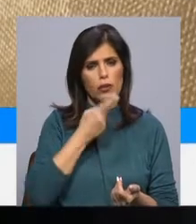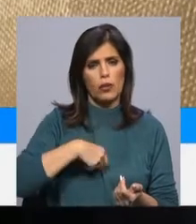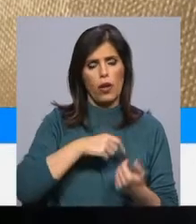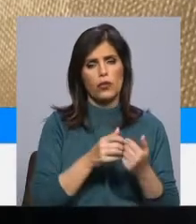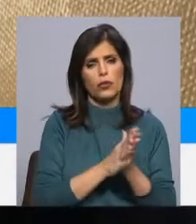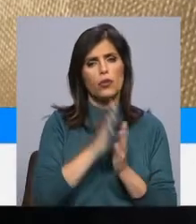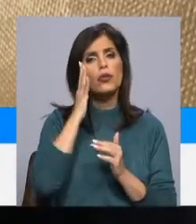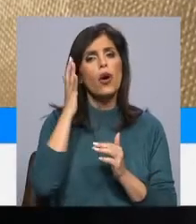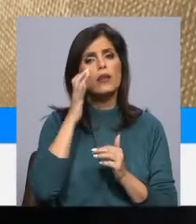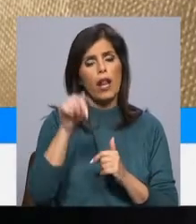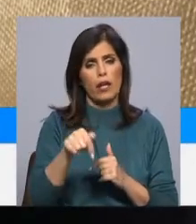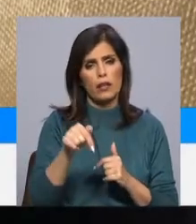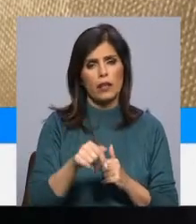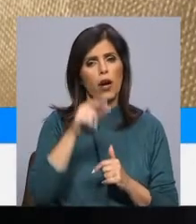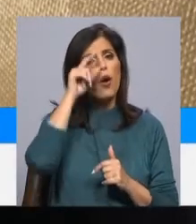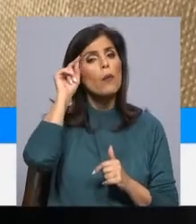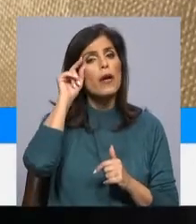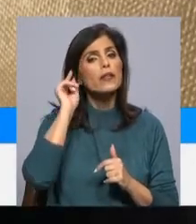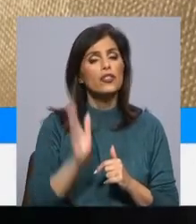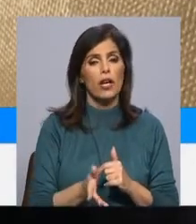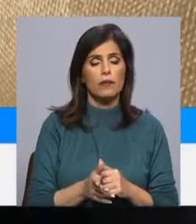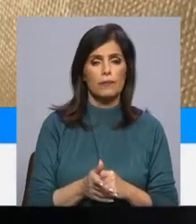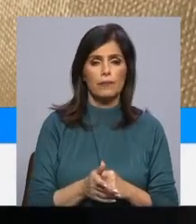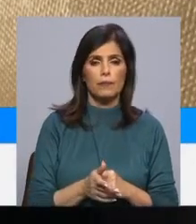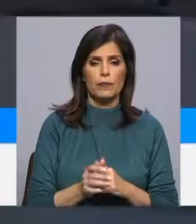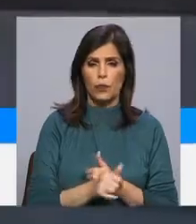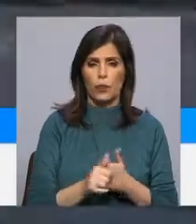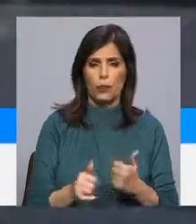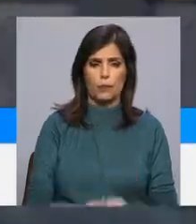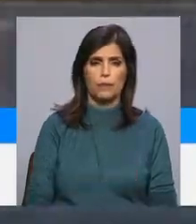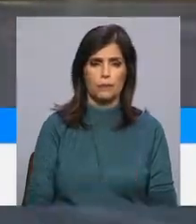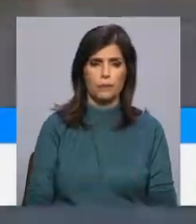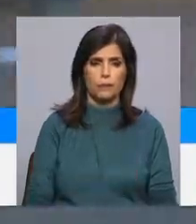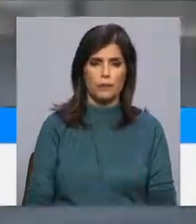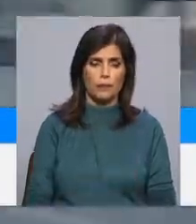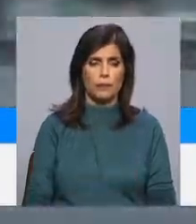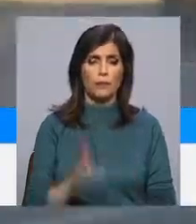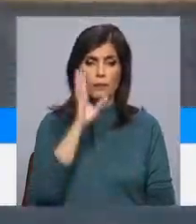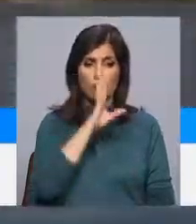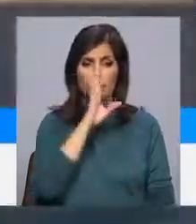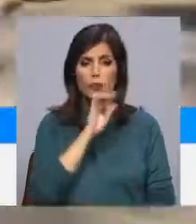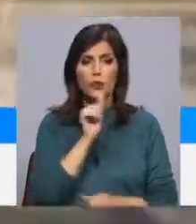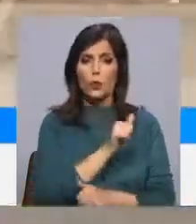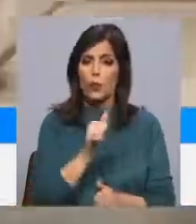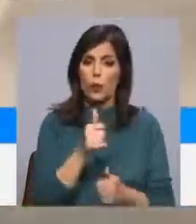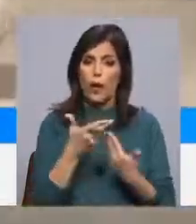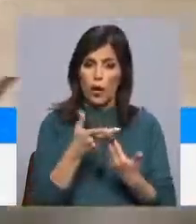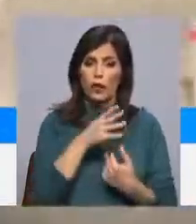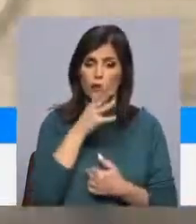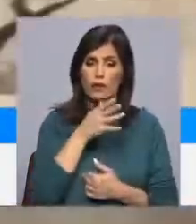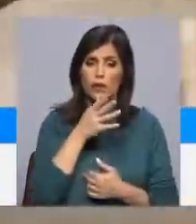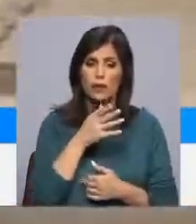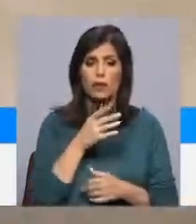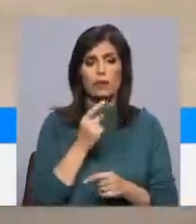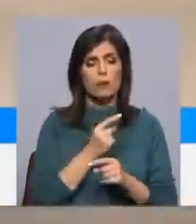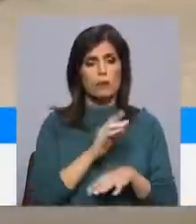estamos aqui no hotel na Romênia já está tudo bem e se está tudo bem agora confessa é